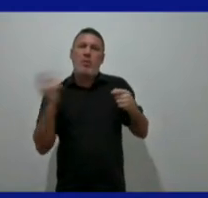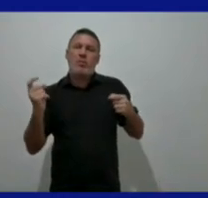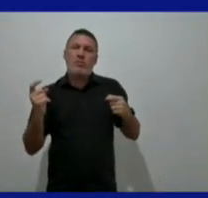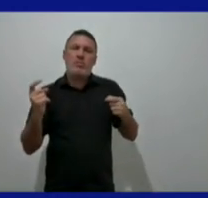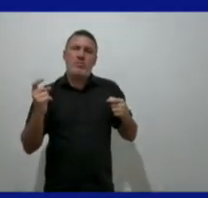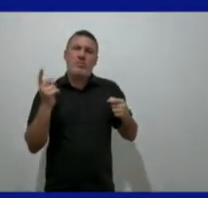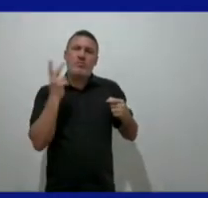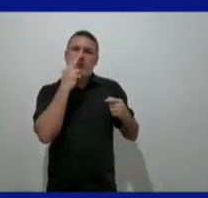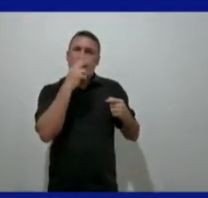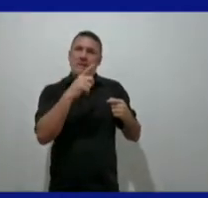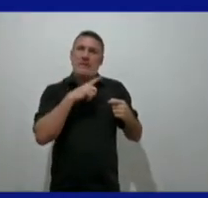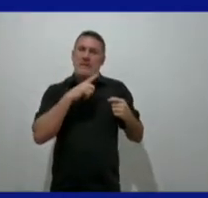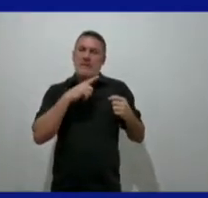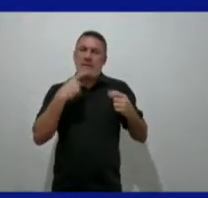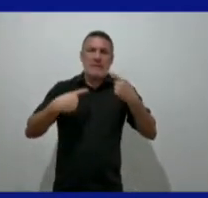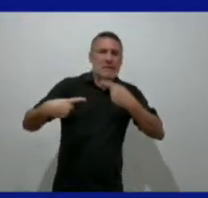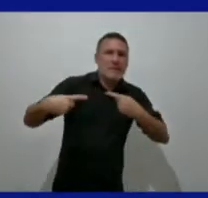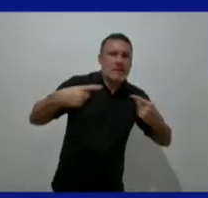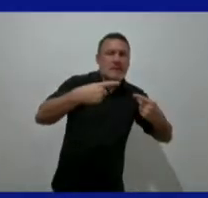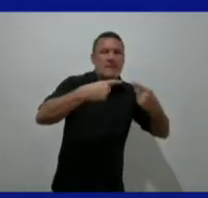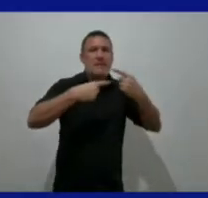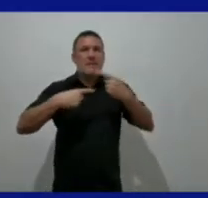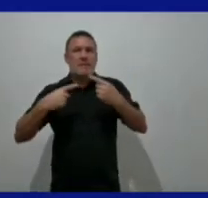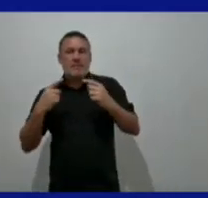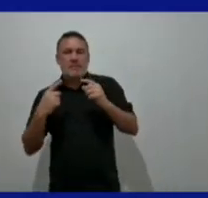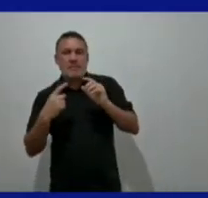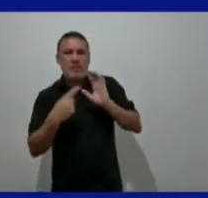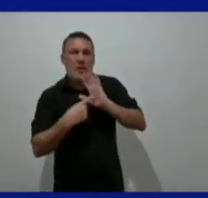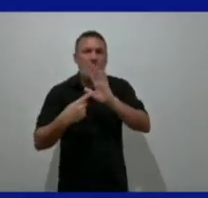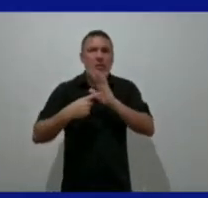sobre vários assuntos, repartição de benefícios,